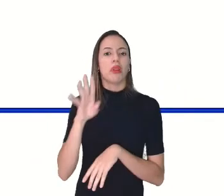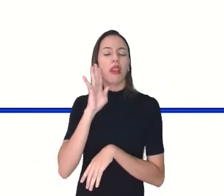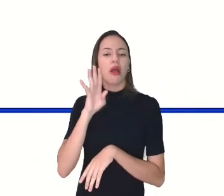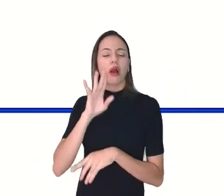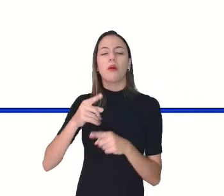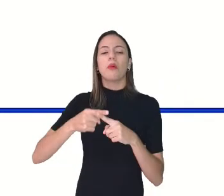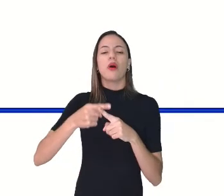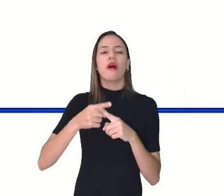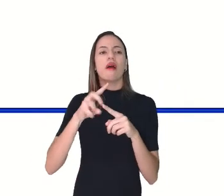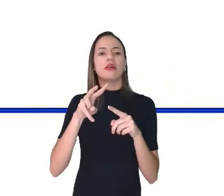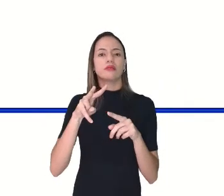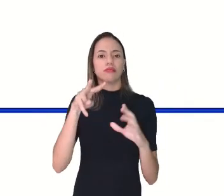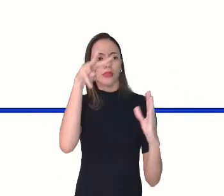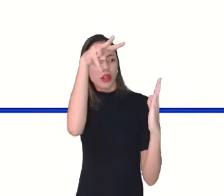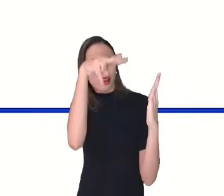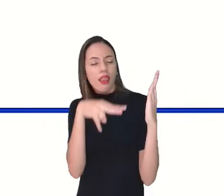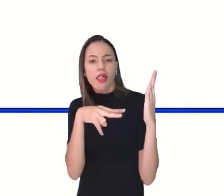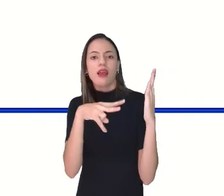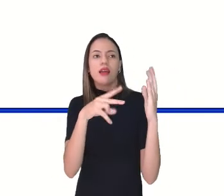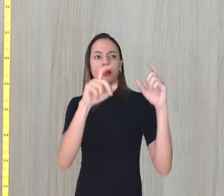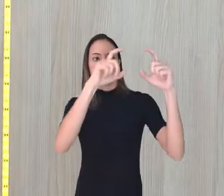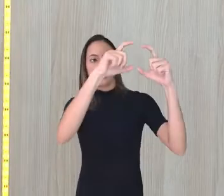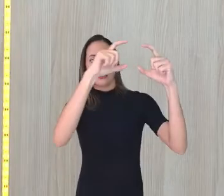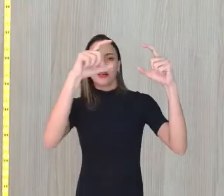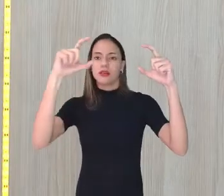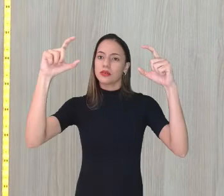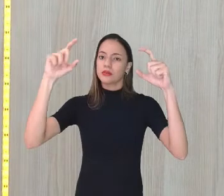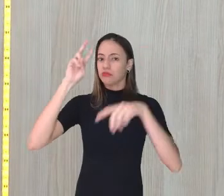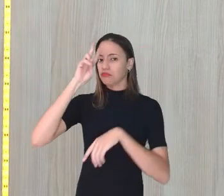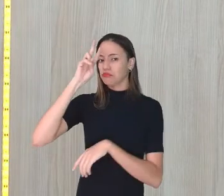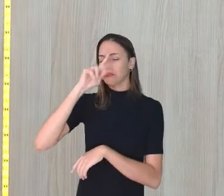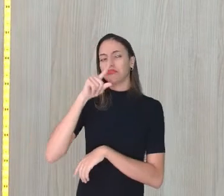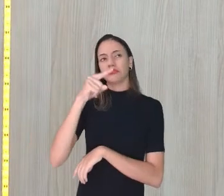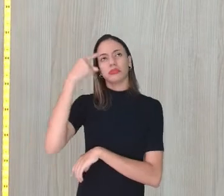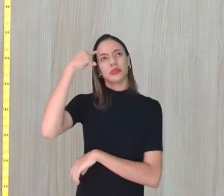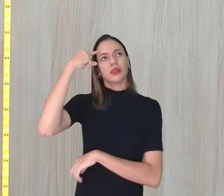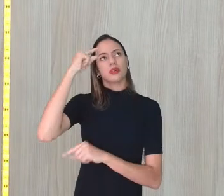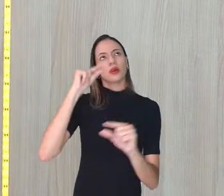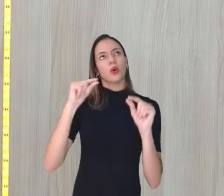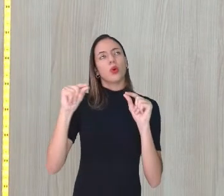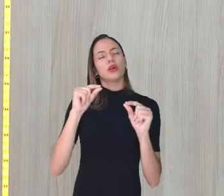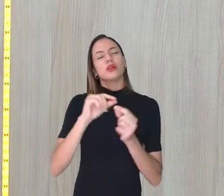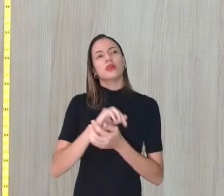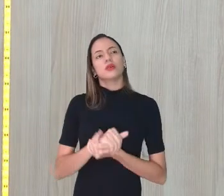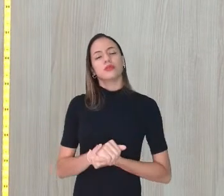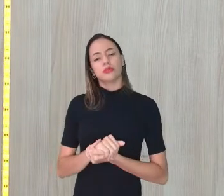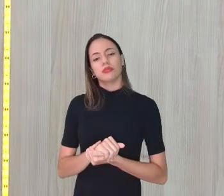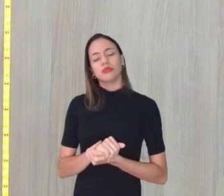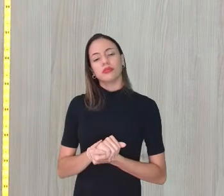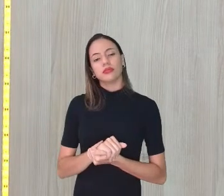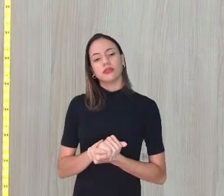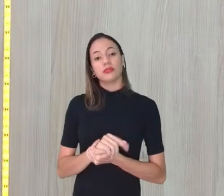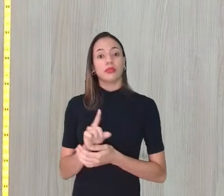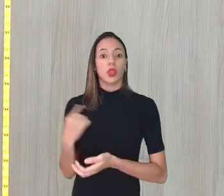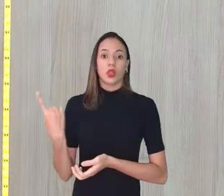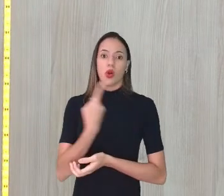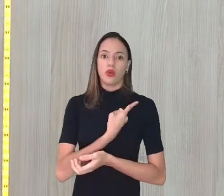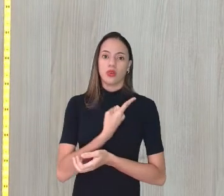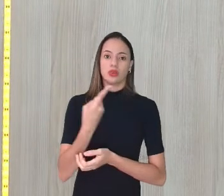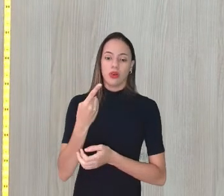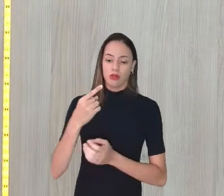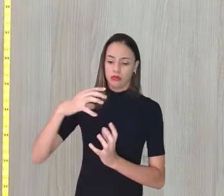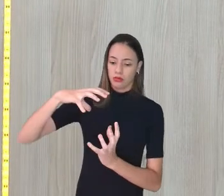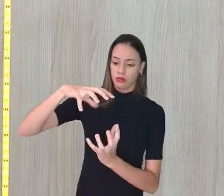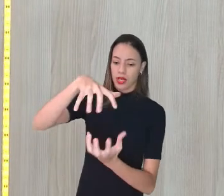da leitura aí dessa tirinha, a gente pode pensar, né? A gente está adoecendo o